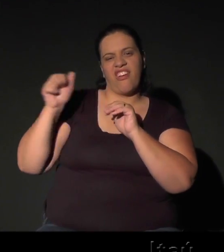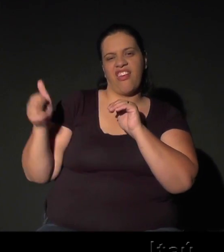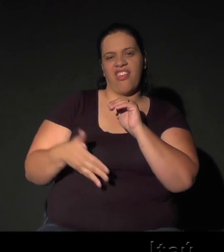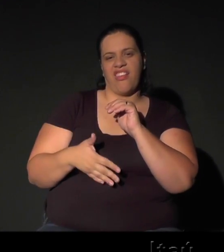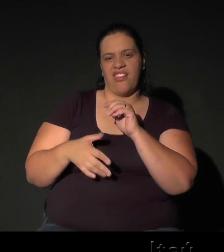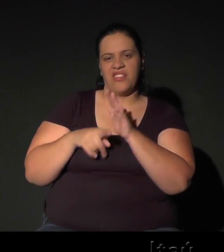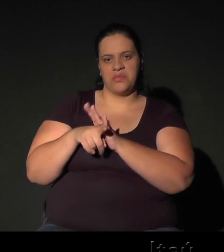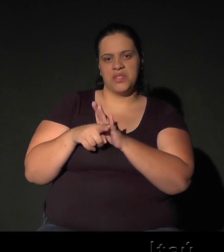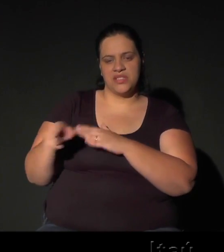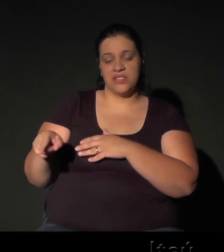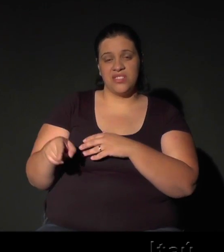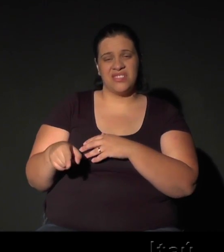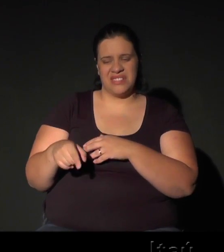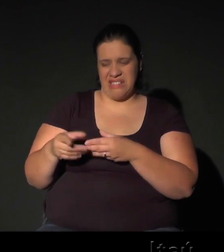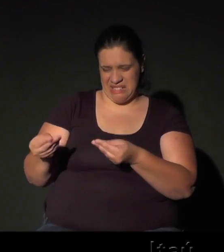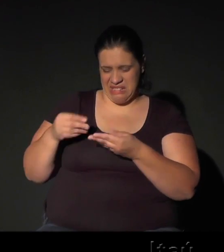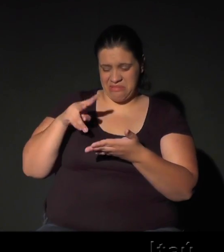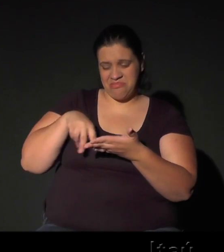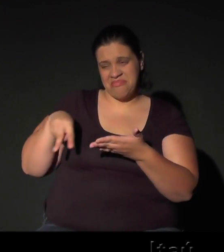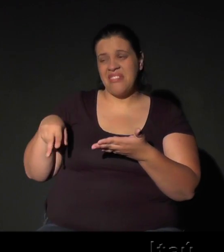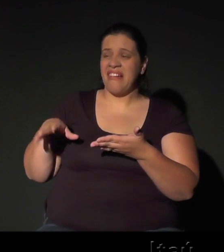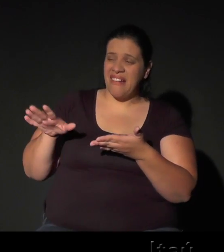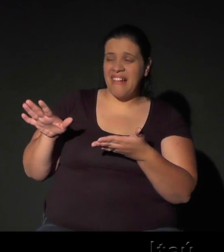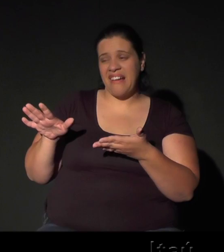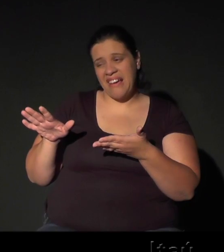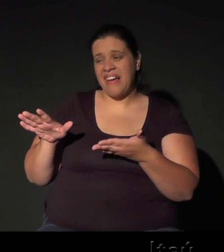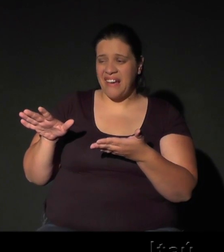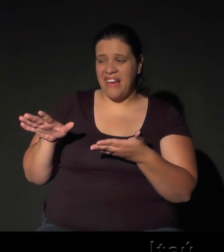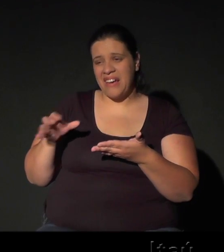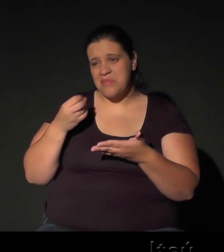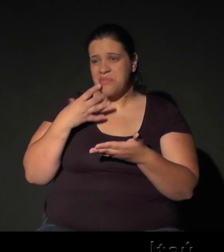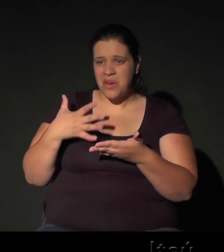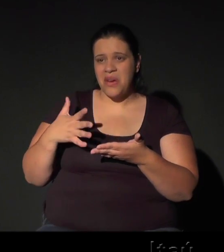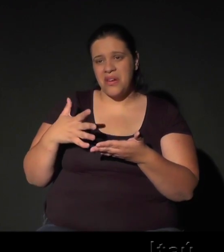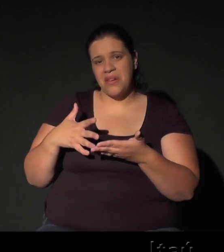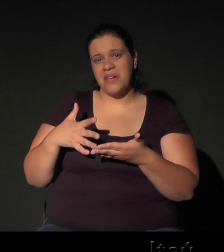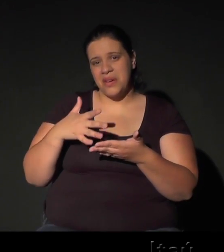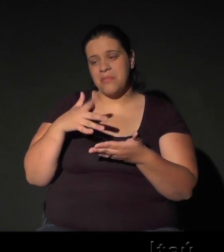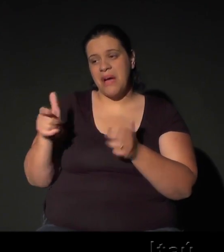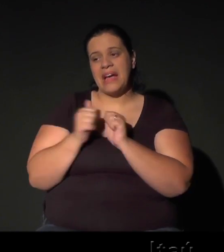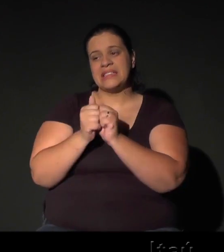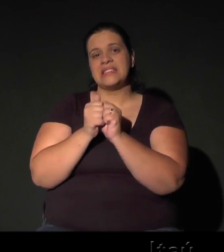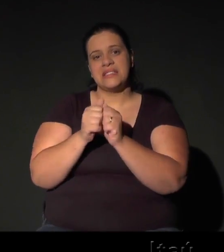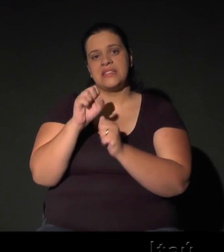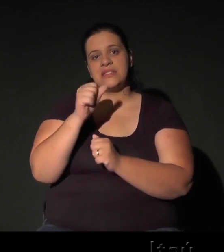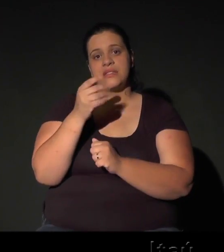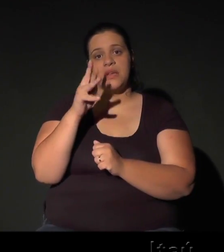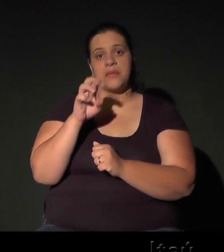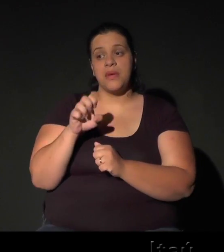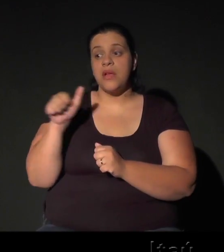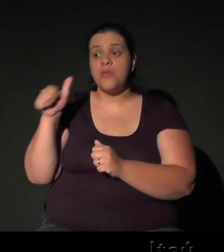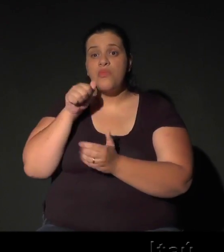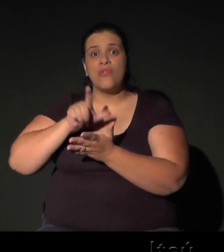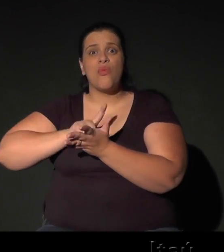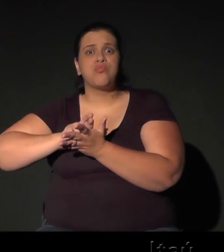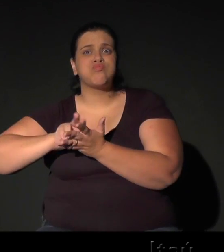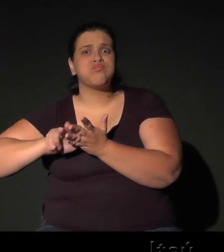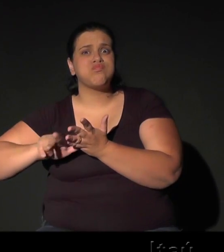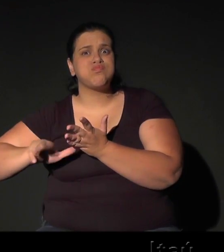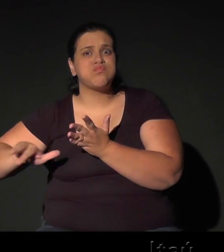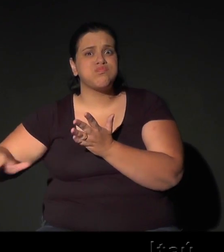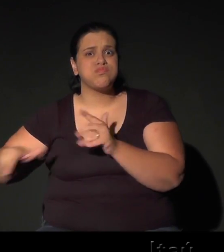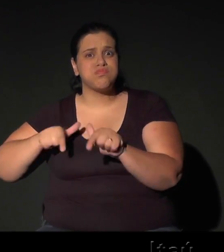eh ah mas a Bá Ah é né A Companheira do satre quer dizer a mulher tem uma obra vasta